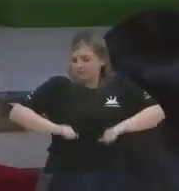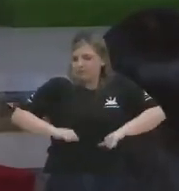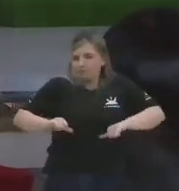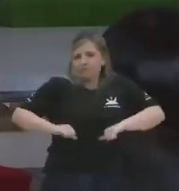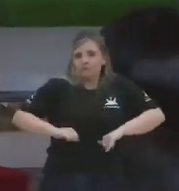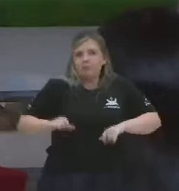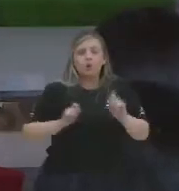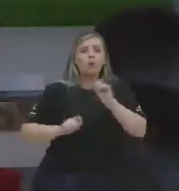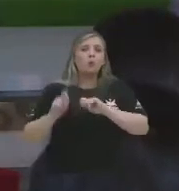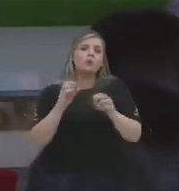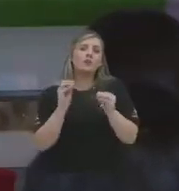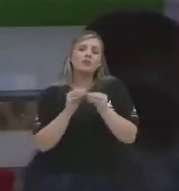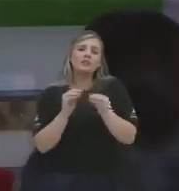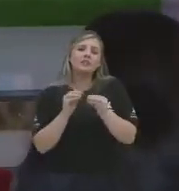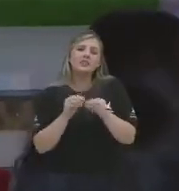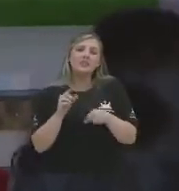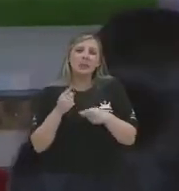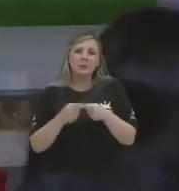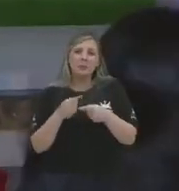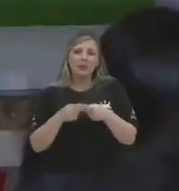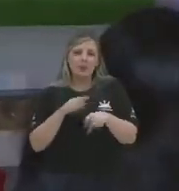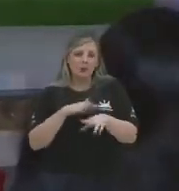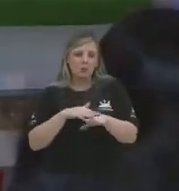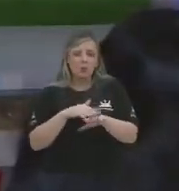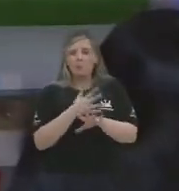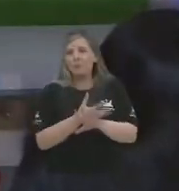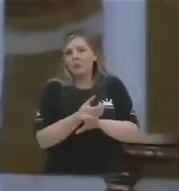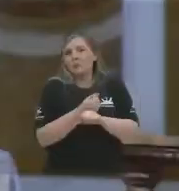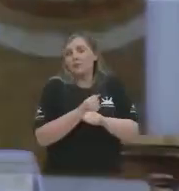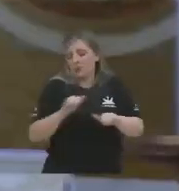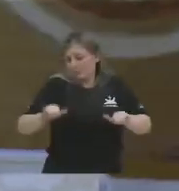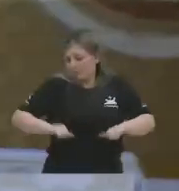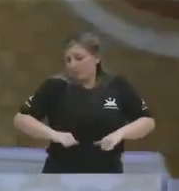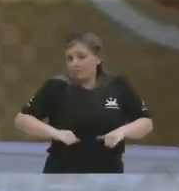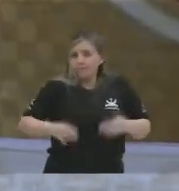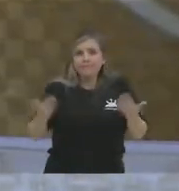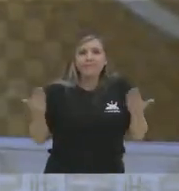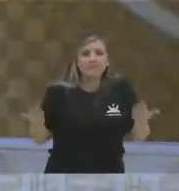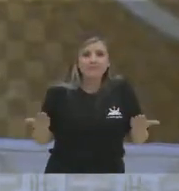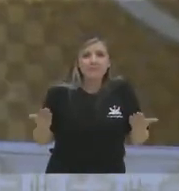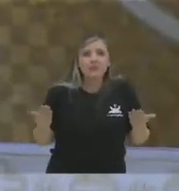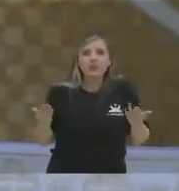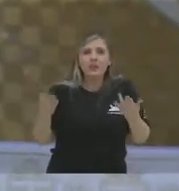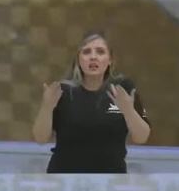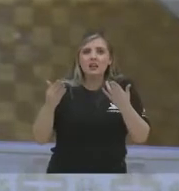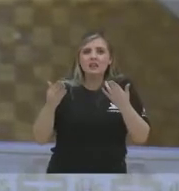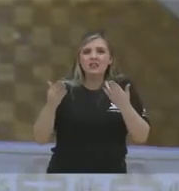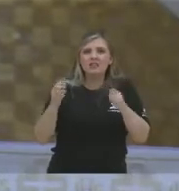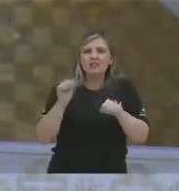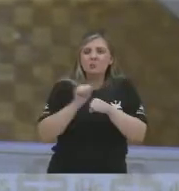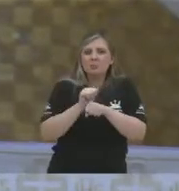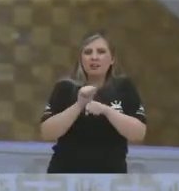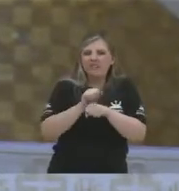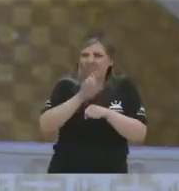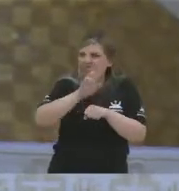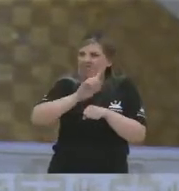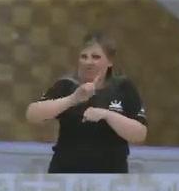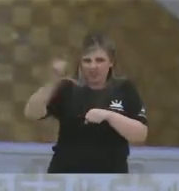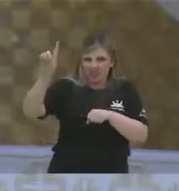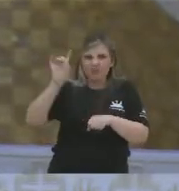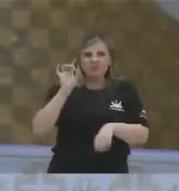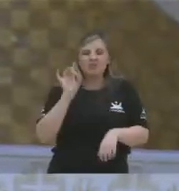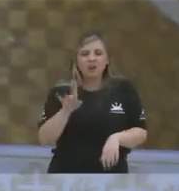O que fazer para curar o sofrimento? Esperar só de Deus ou buscar a nós